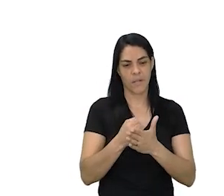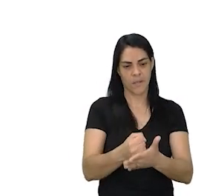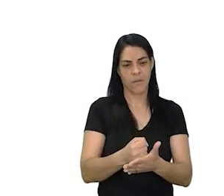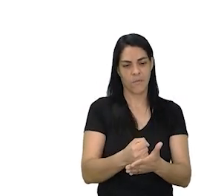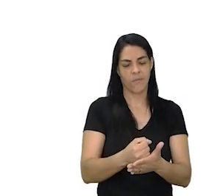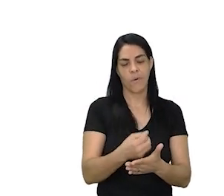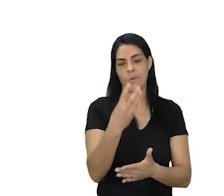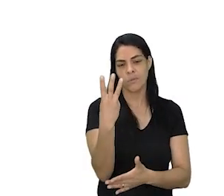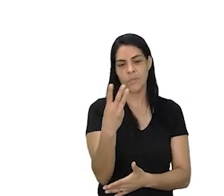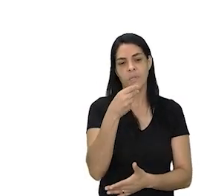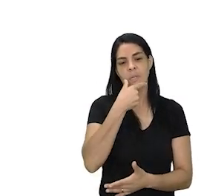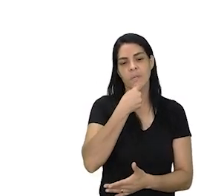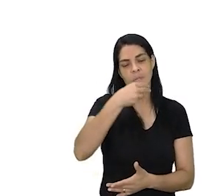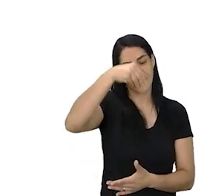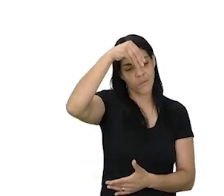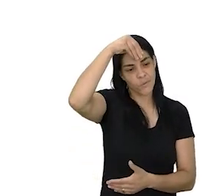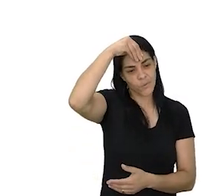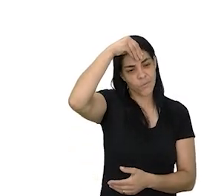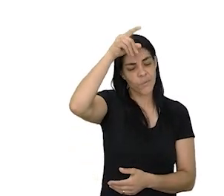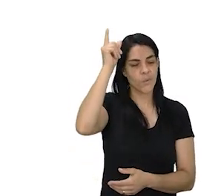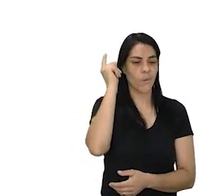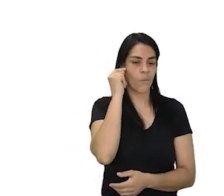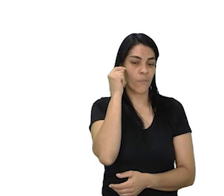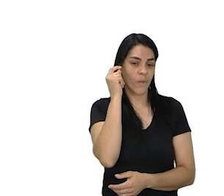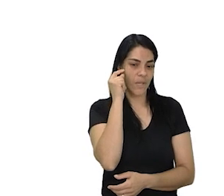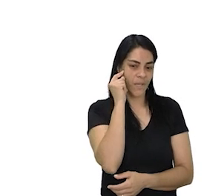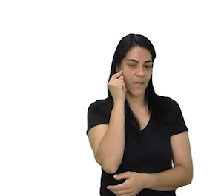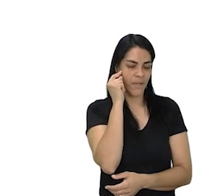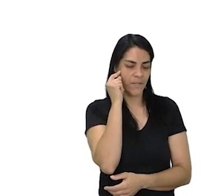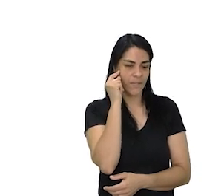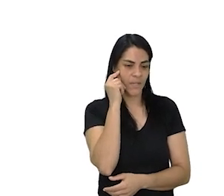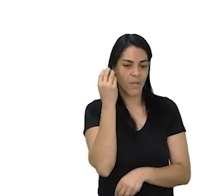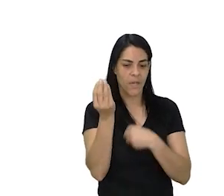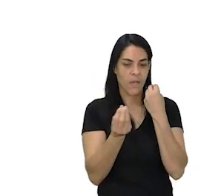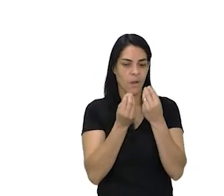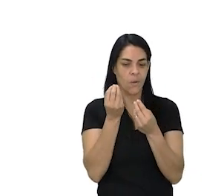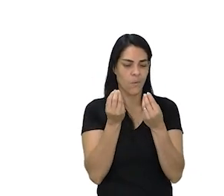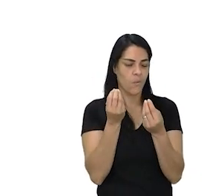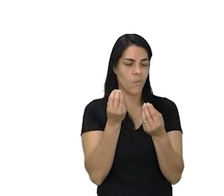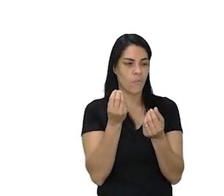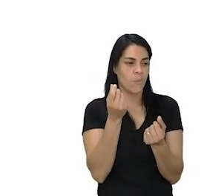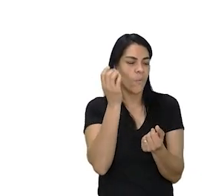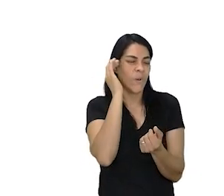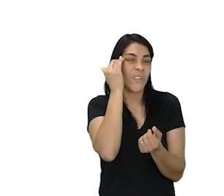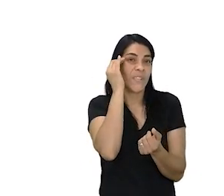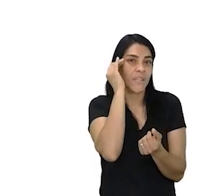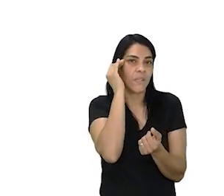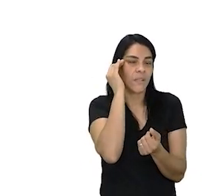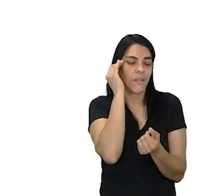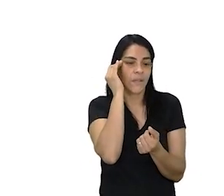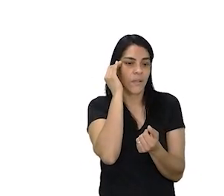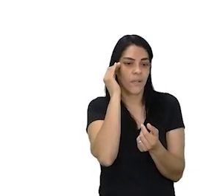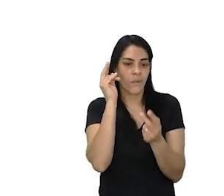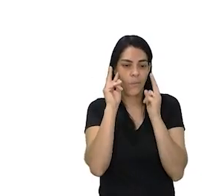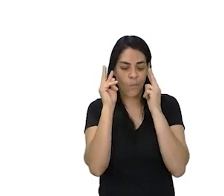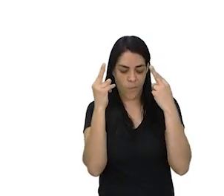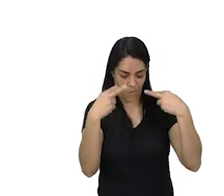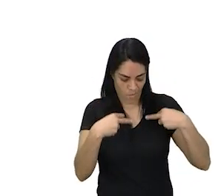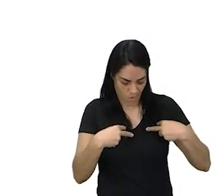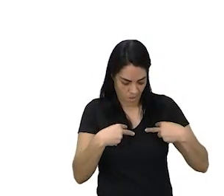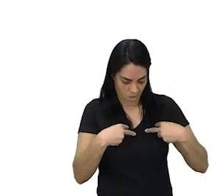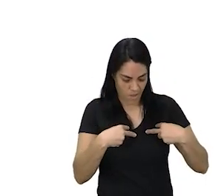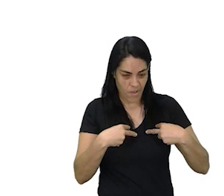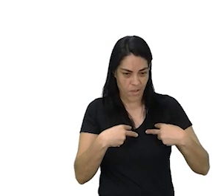seus sobrinhos a pensarem, a compreenderem, a olhar para pontos de referência e